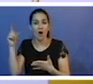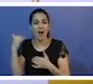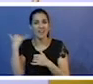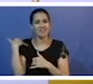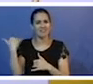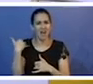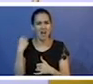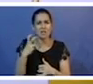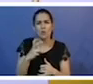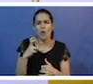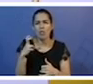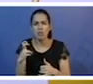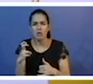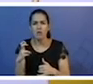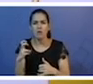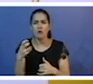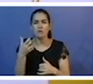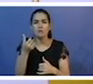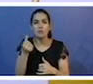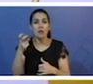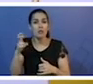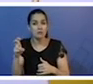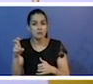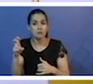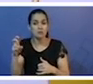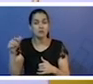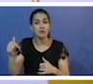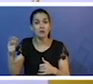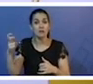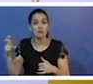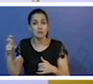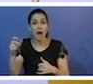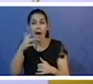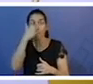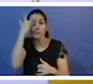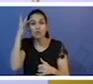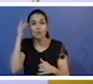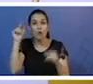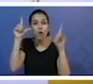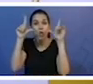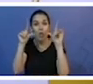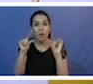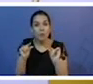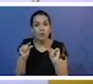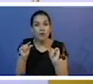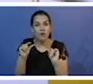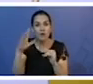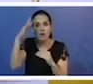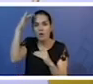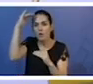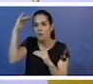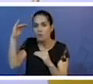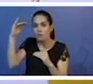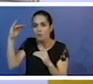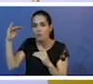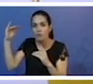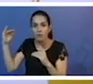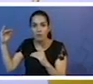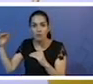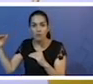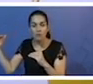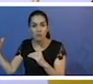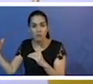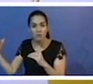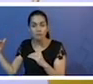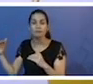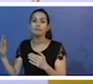anos, 75 anos, a pessoa vai diminuindo em estatura, né? A gente costuma brincar que a gente fica mais velho, vai encolhendo.